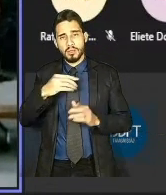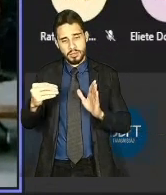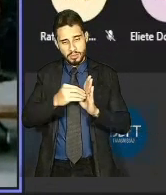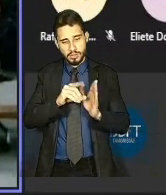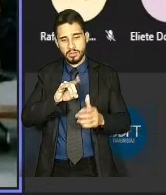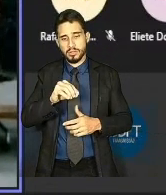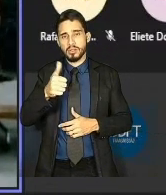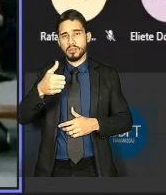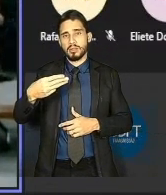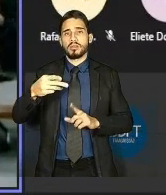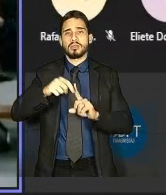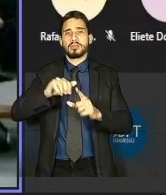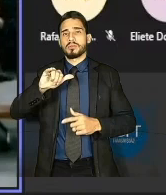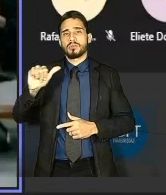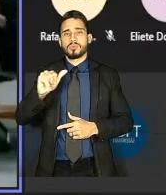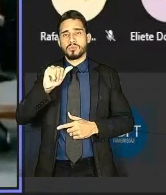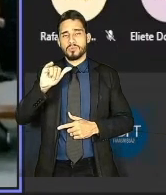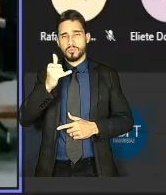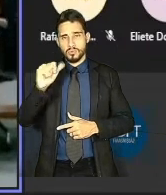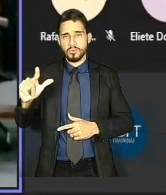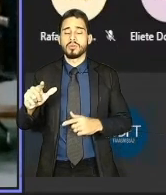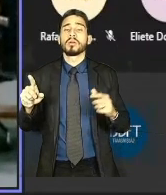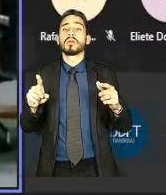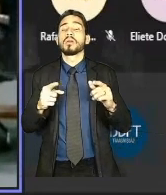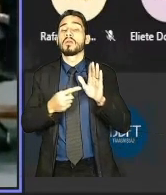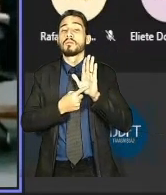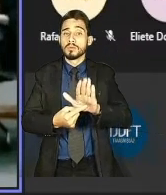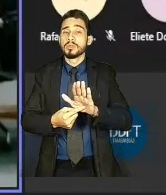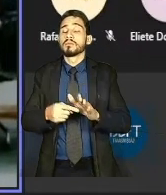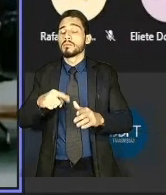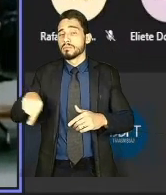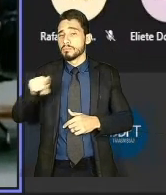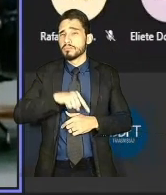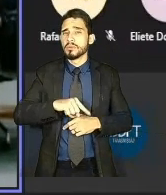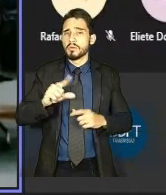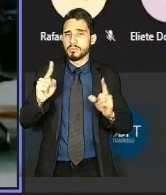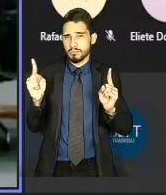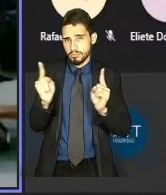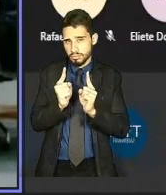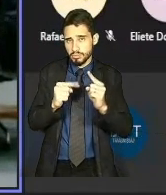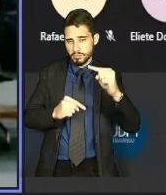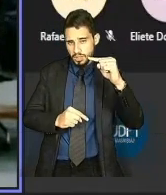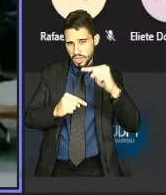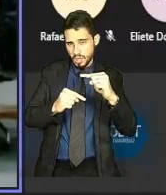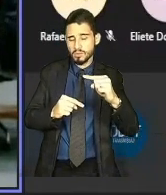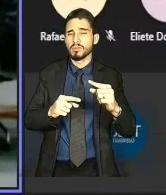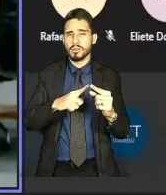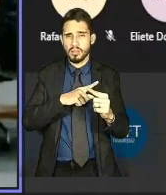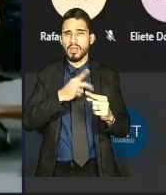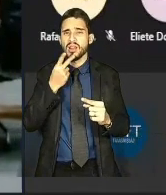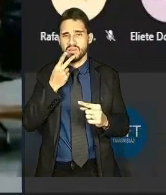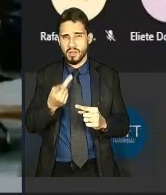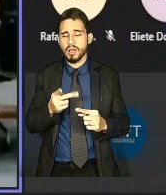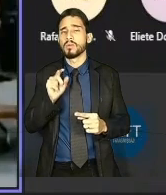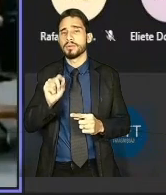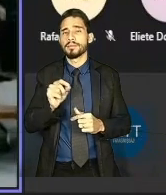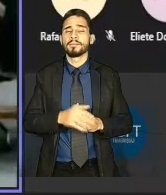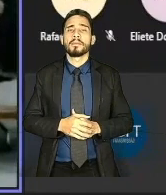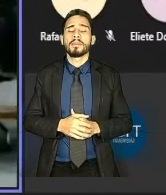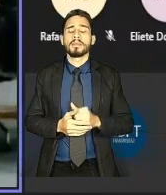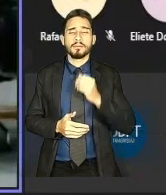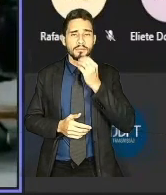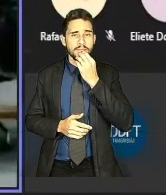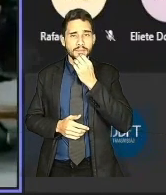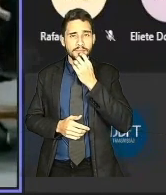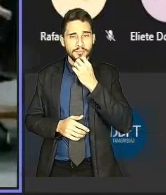presente, datada recentemente, do 13 de julho, onde eu vou só destacar, vou pedir vênia só para destacar um pequeno trecho, onde ele